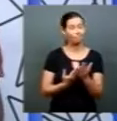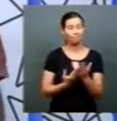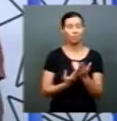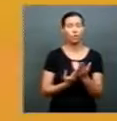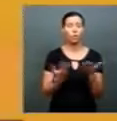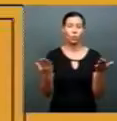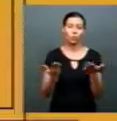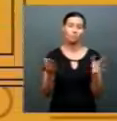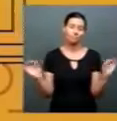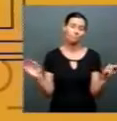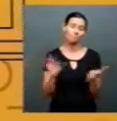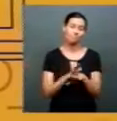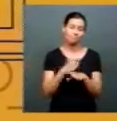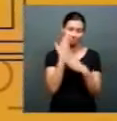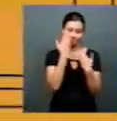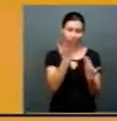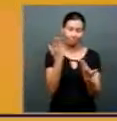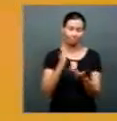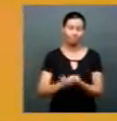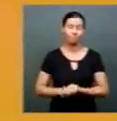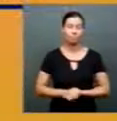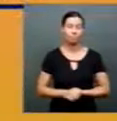Obrigado!